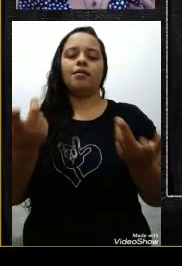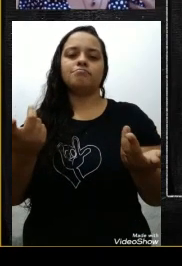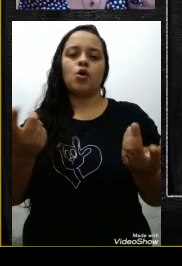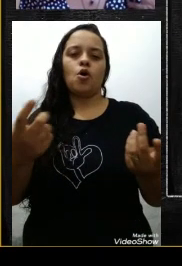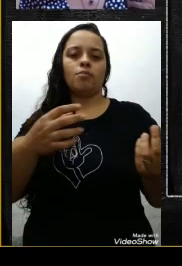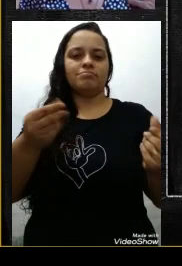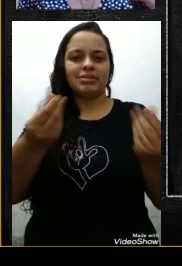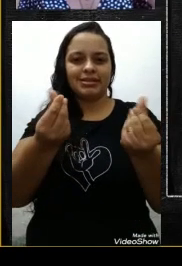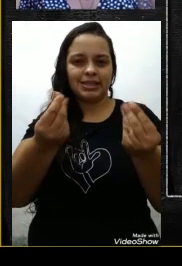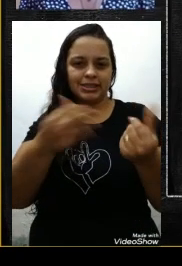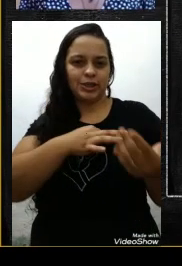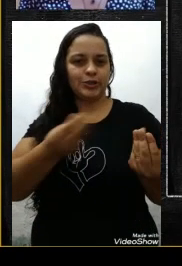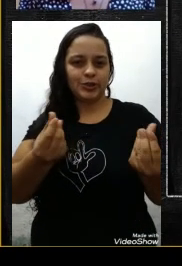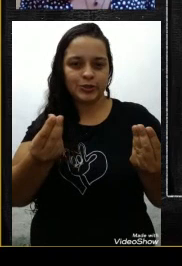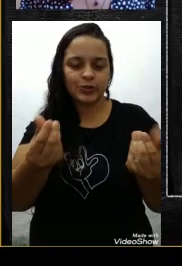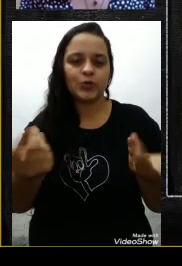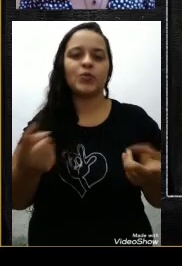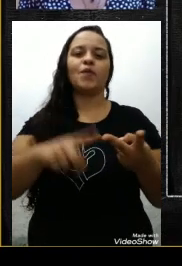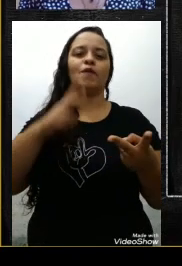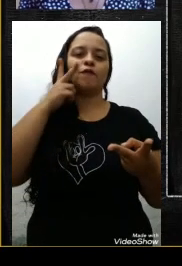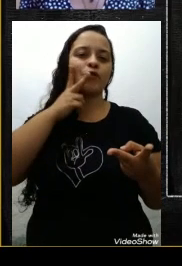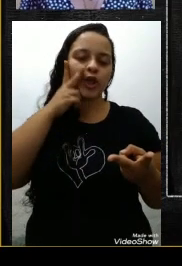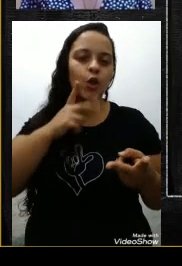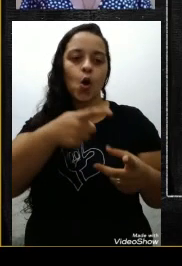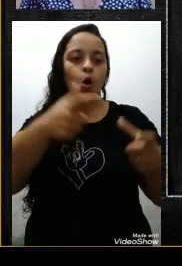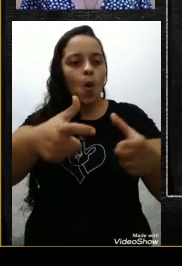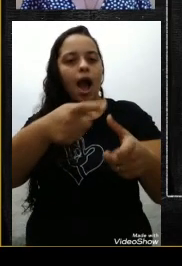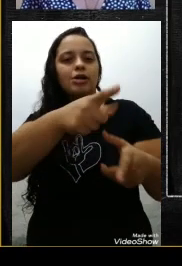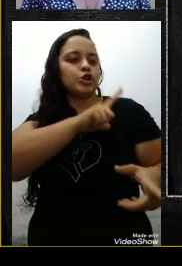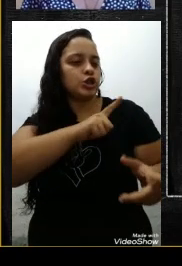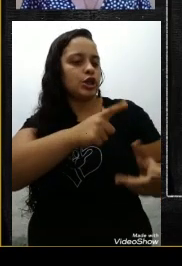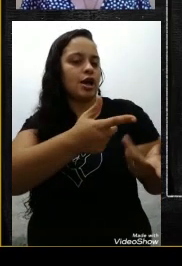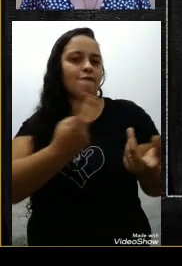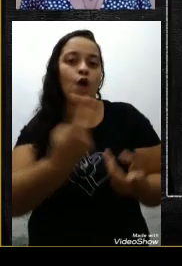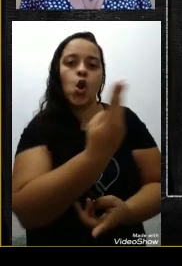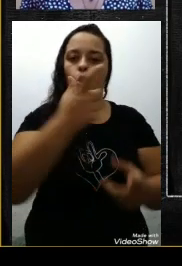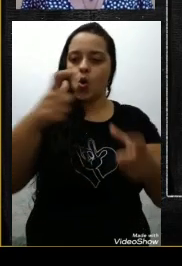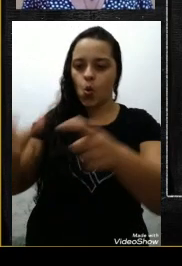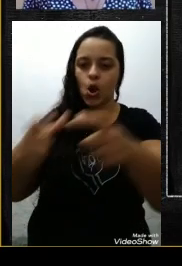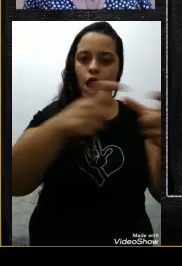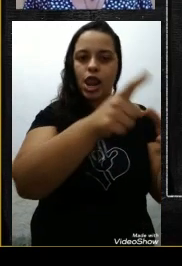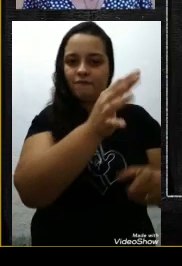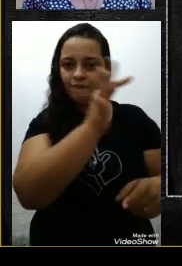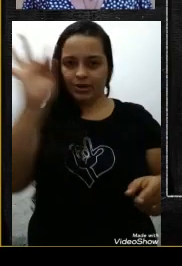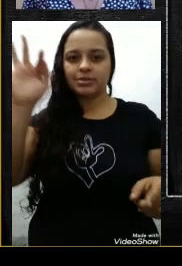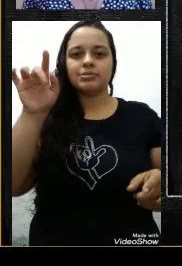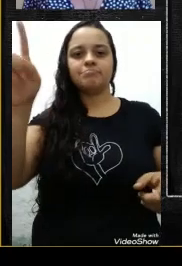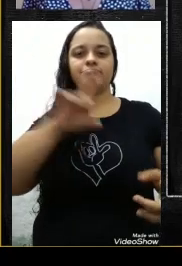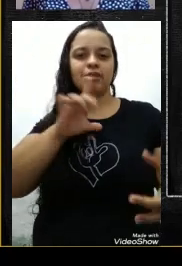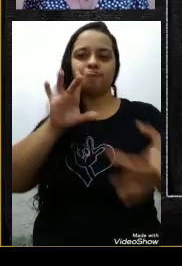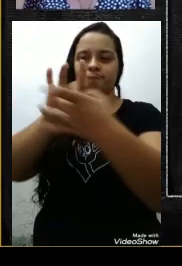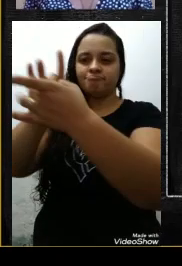de tecidos, produção de vinhos e que tinham um amplo comércio com